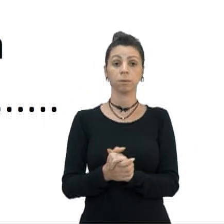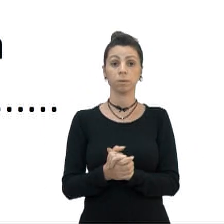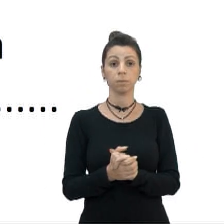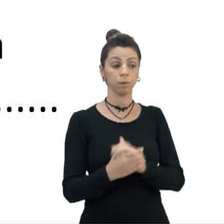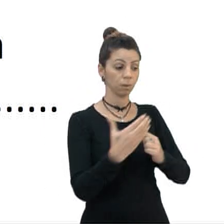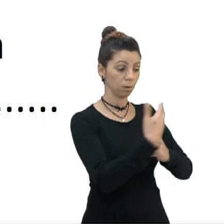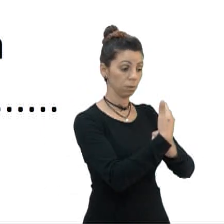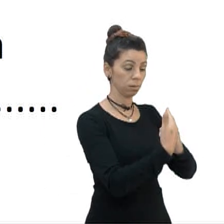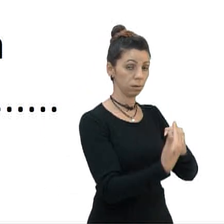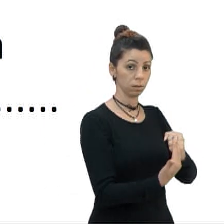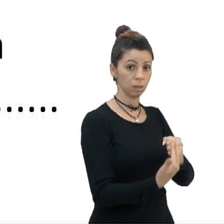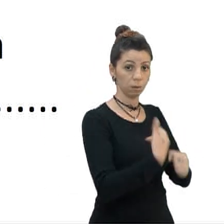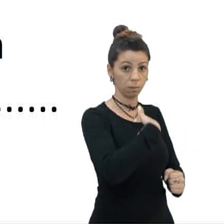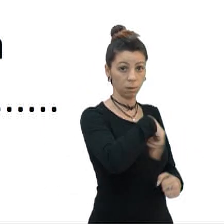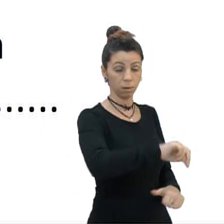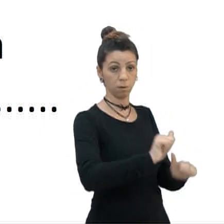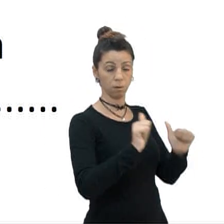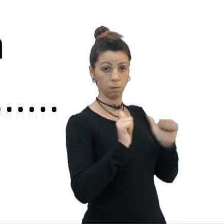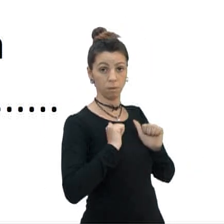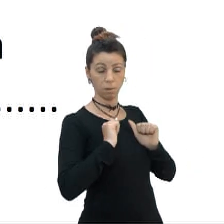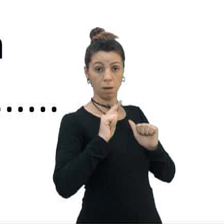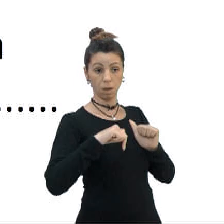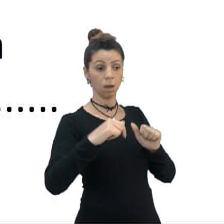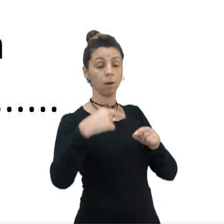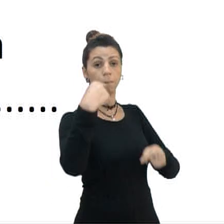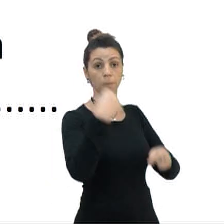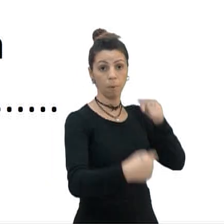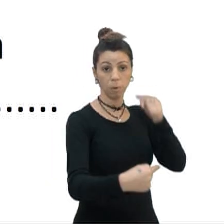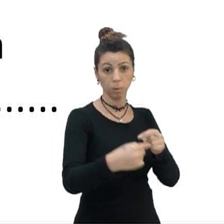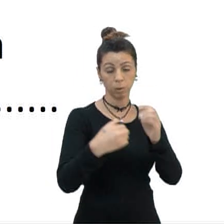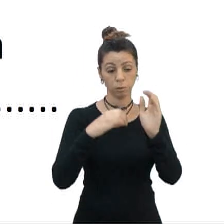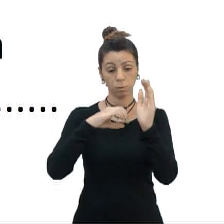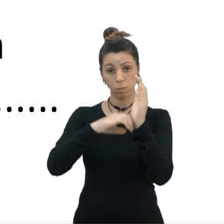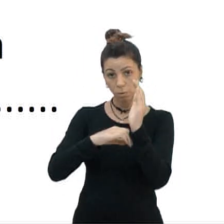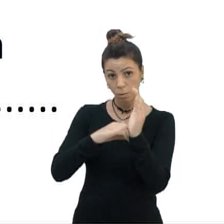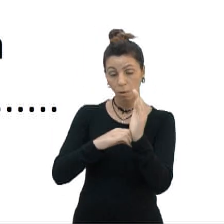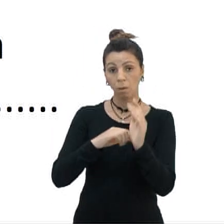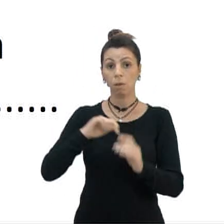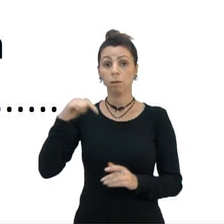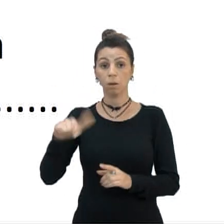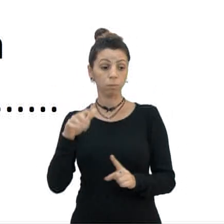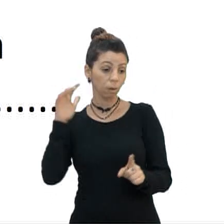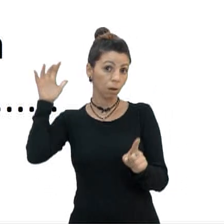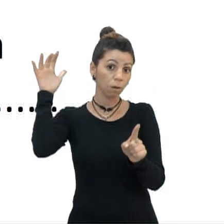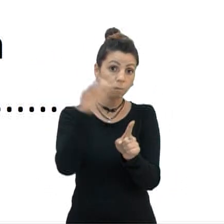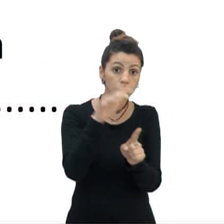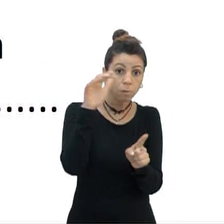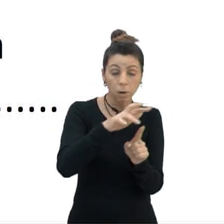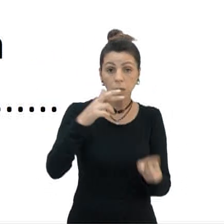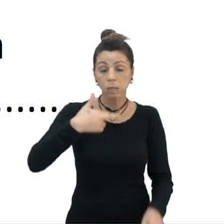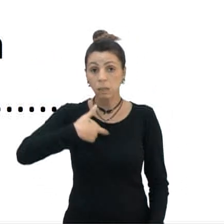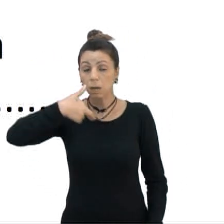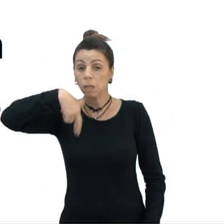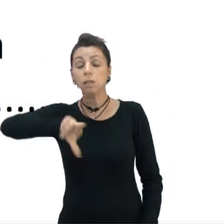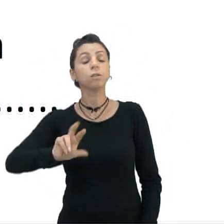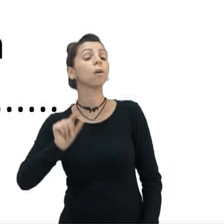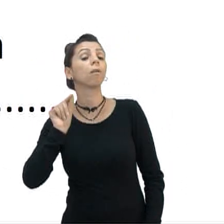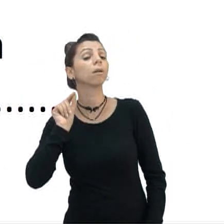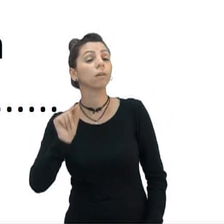laico é um Estado político e civil onde não há interferência da religião nas...